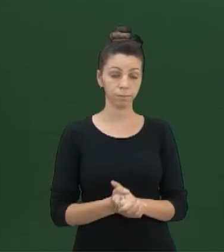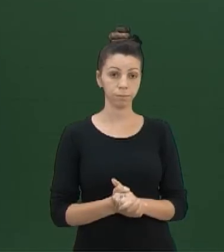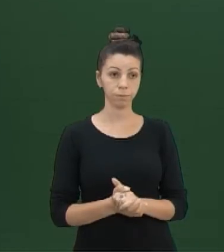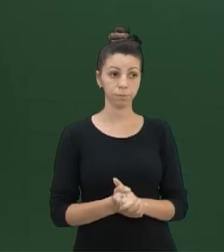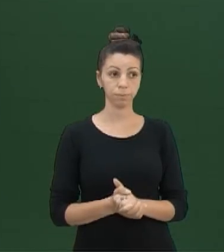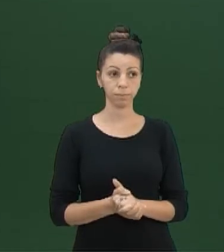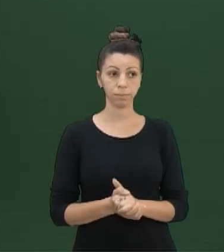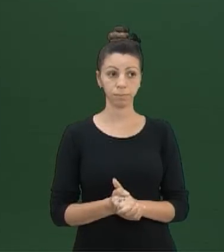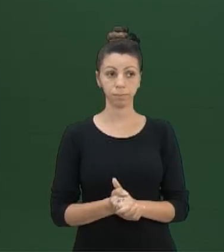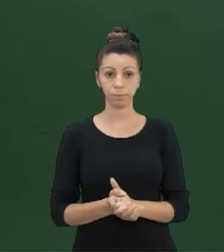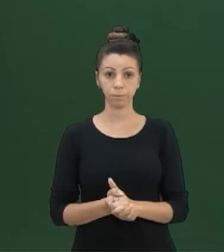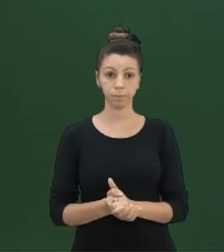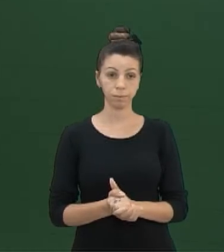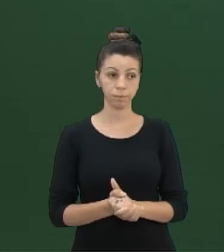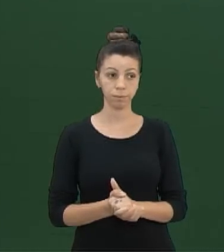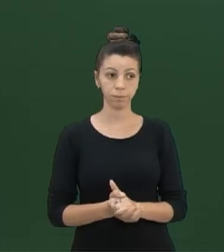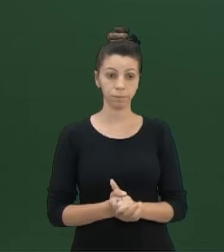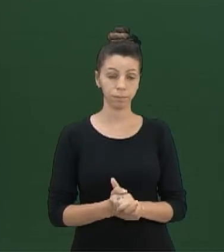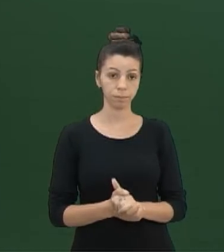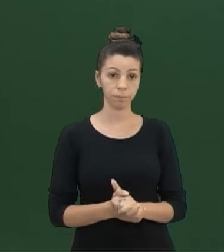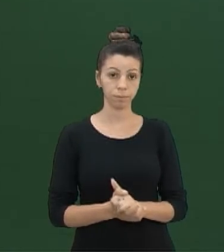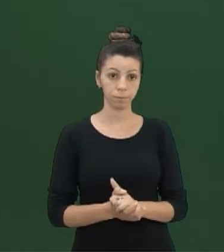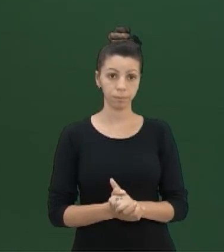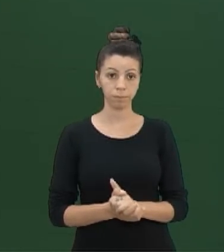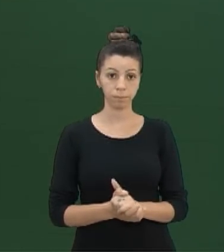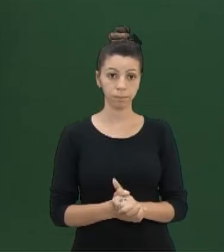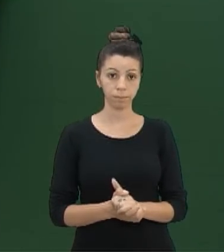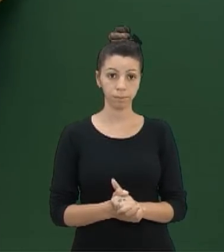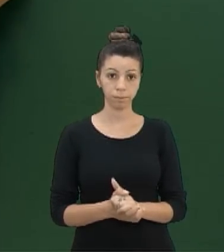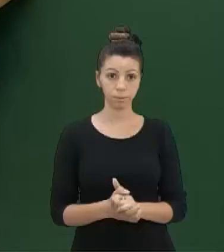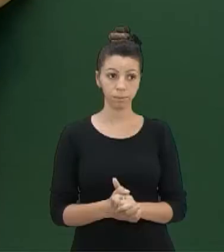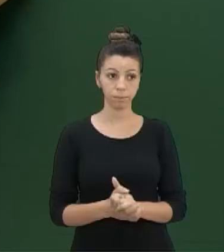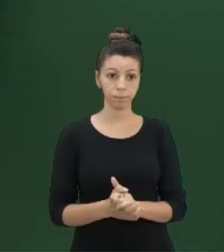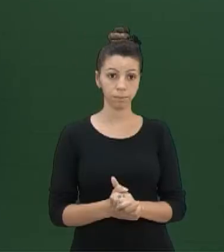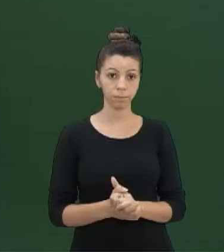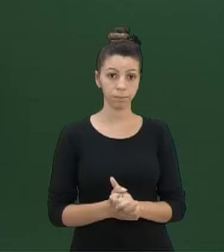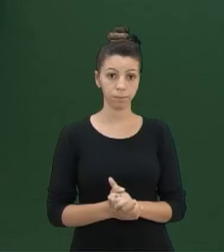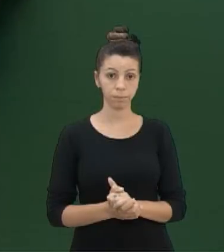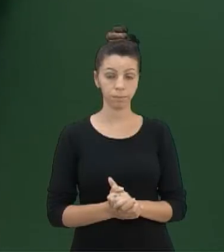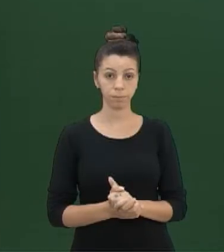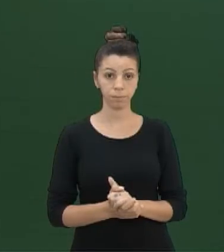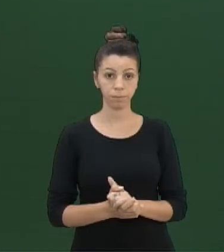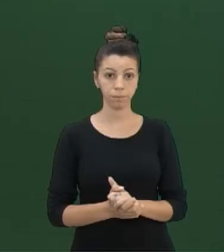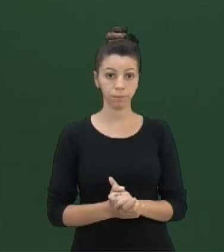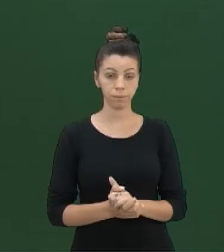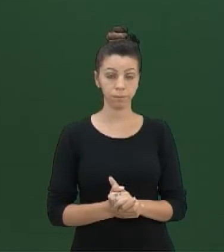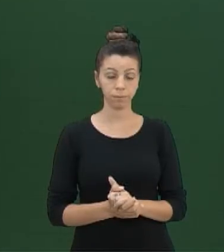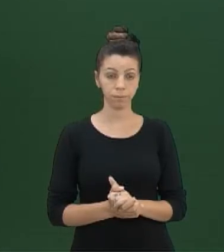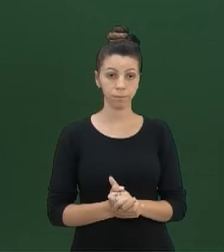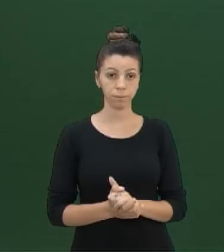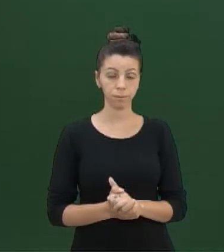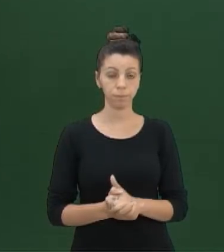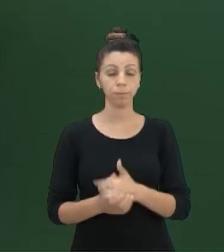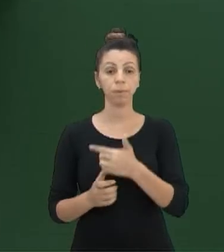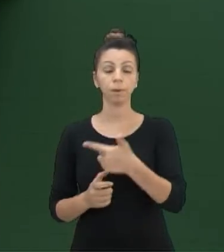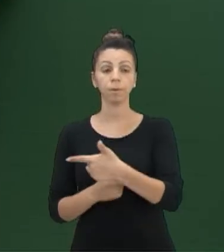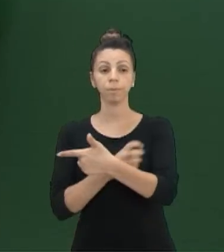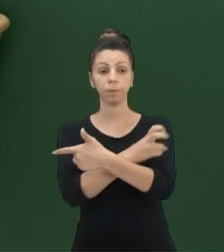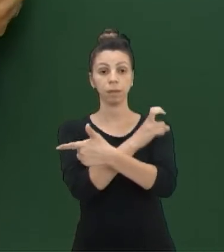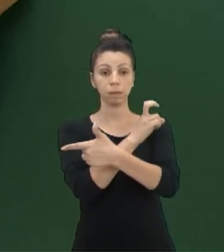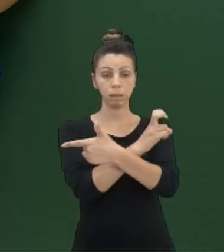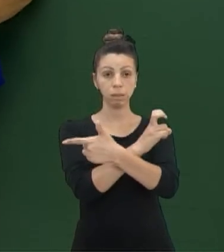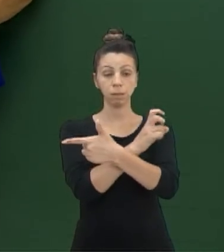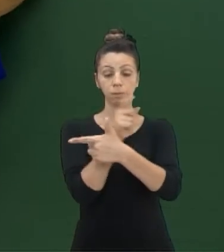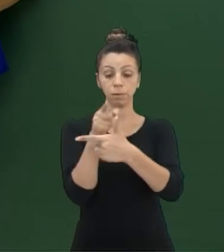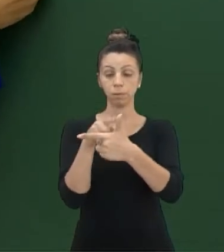valor da nossa divisão vai ser o da extrema esquerda, 5. Então, 5 divididos por 4. Qual o valor mais próximo da tabuada